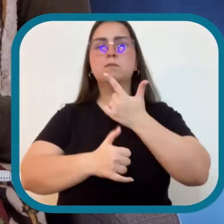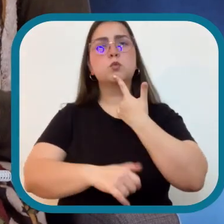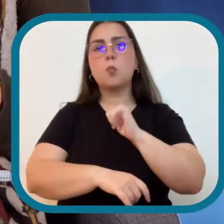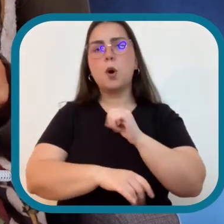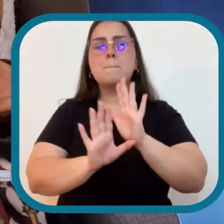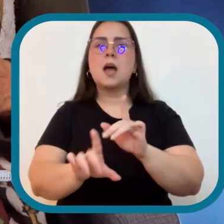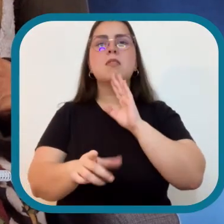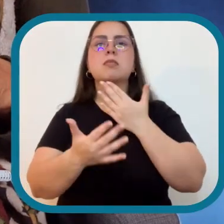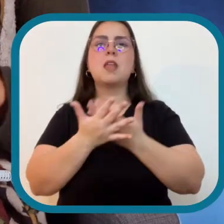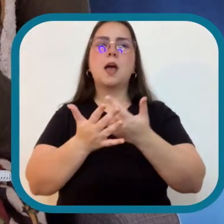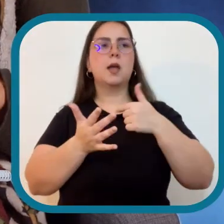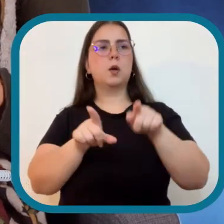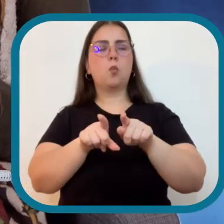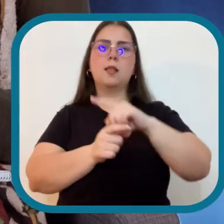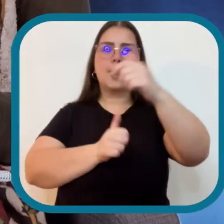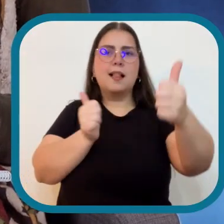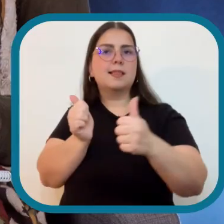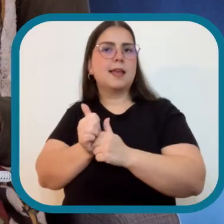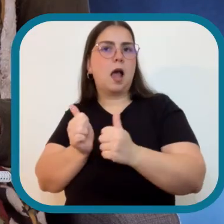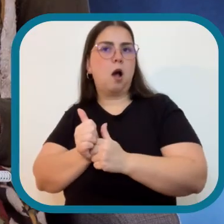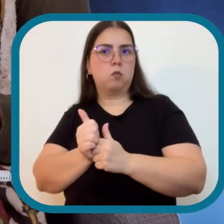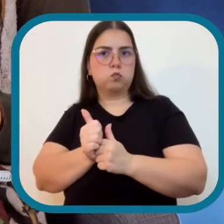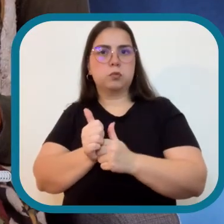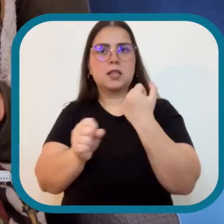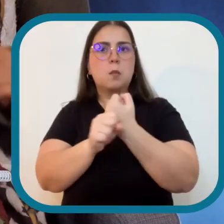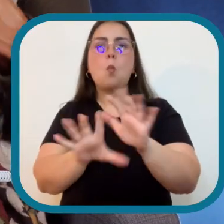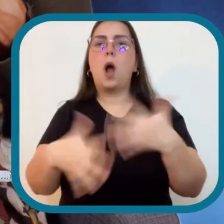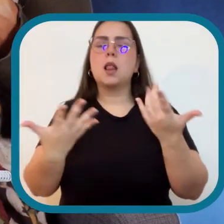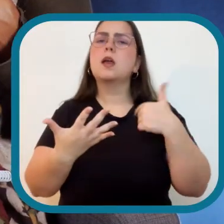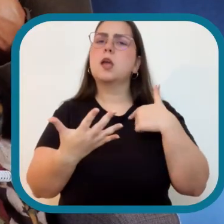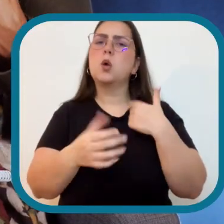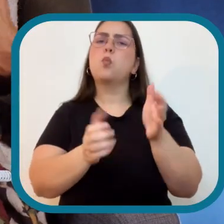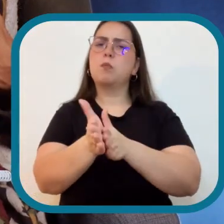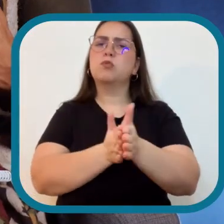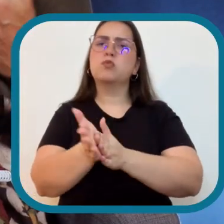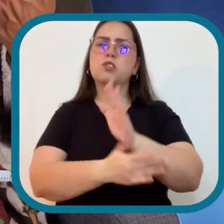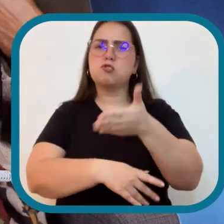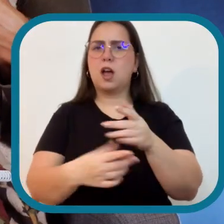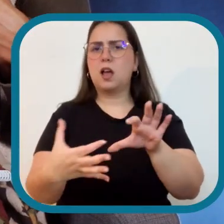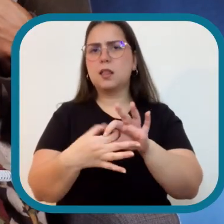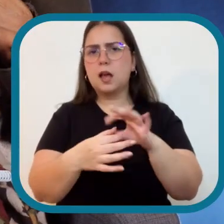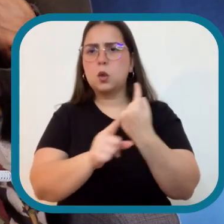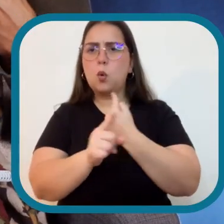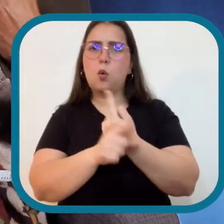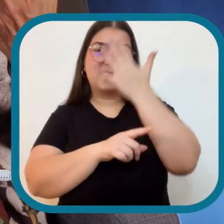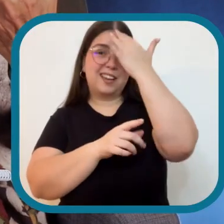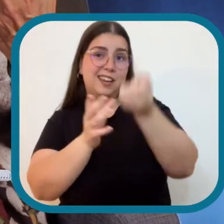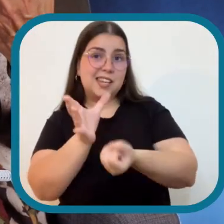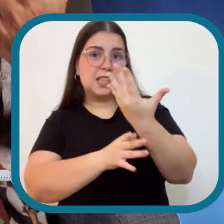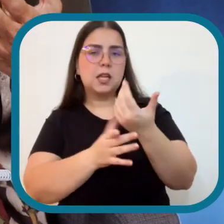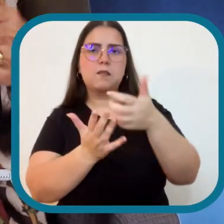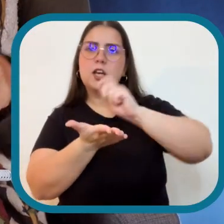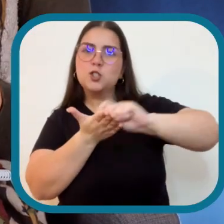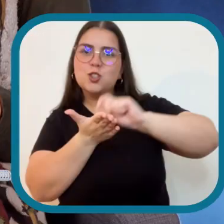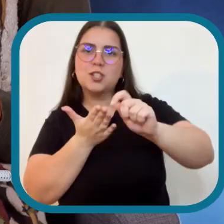é um aliado, sem dúvida, em qualquer tarefa, e eu já tenho utilizado nas tarefas criativas,